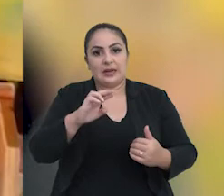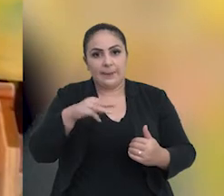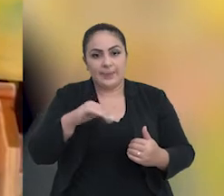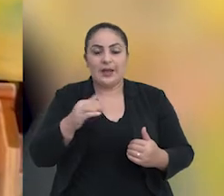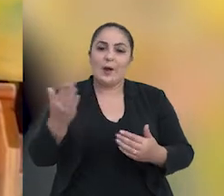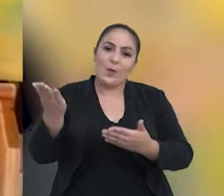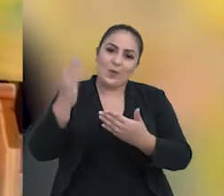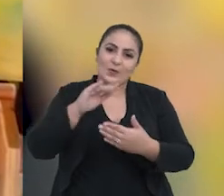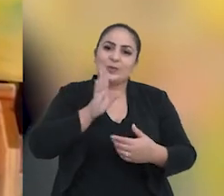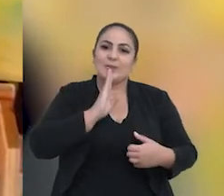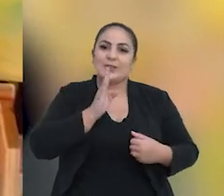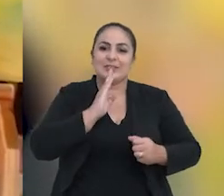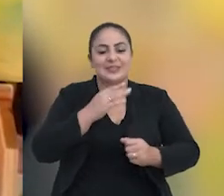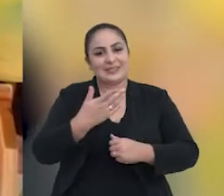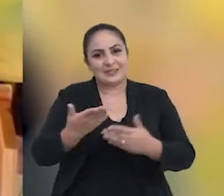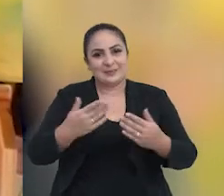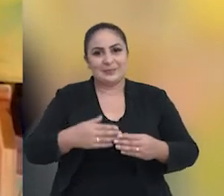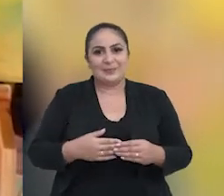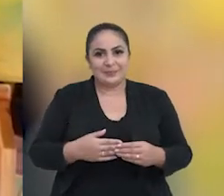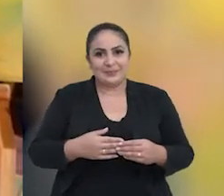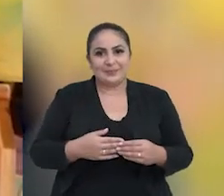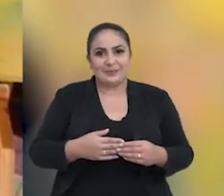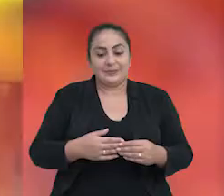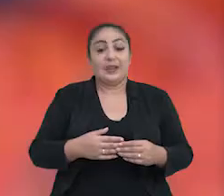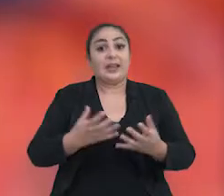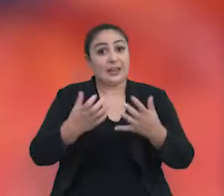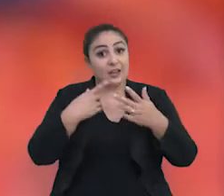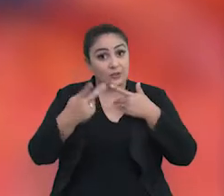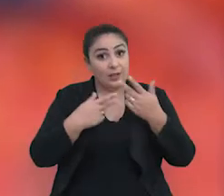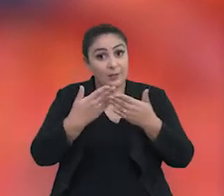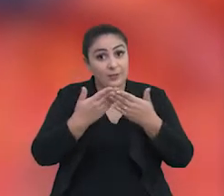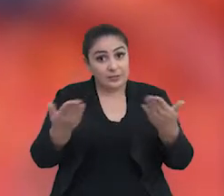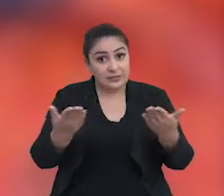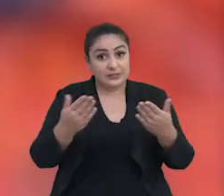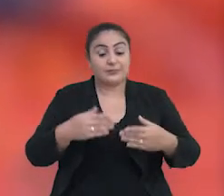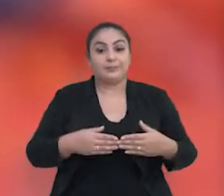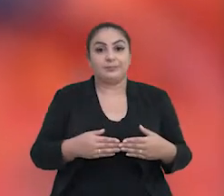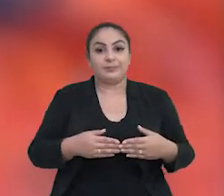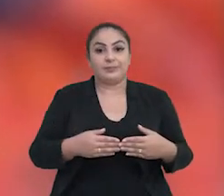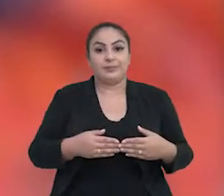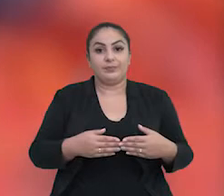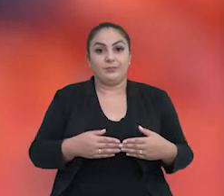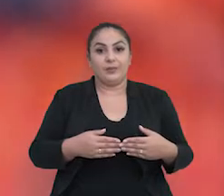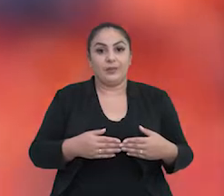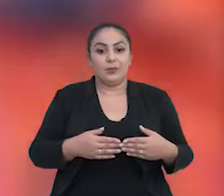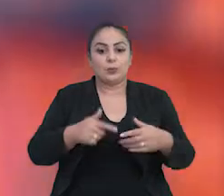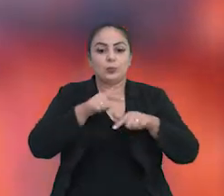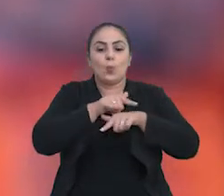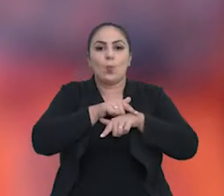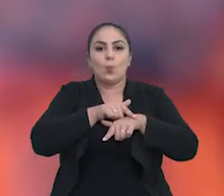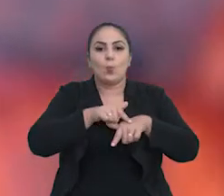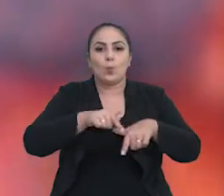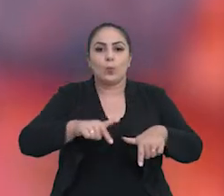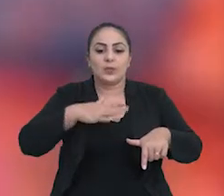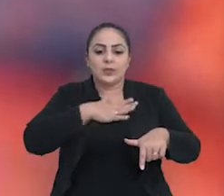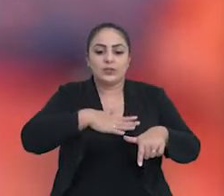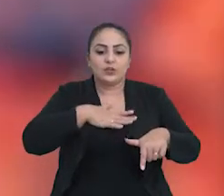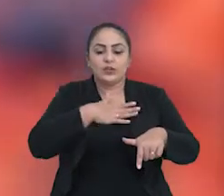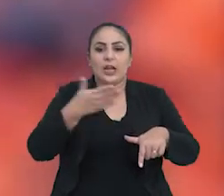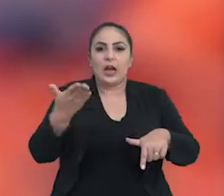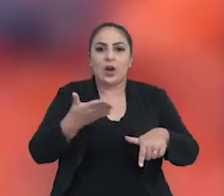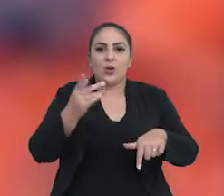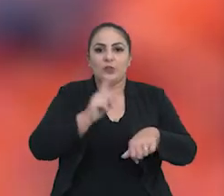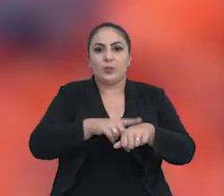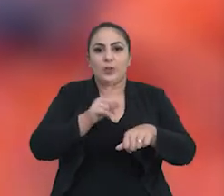a conhecer essas obras. Quero falar para vocês do vazio que estamos